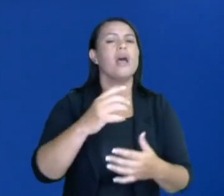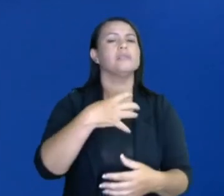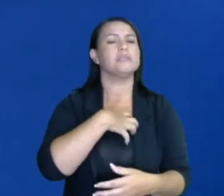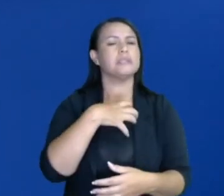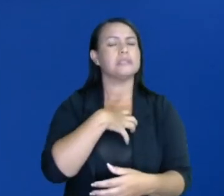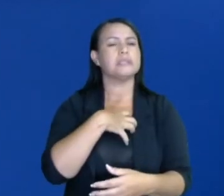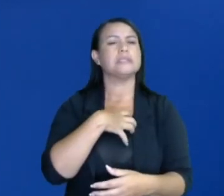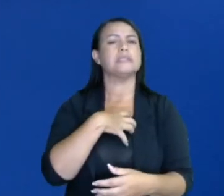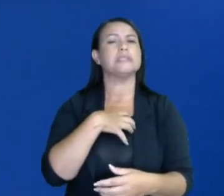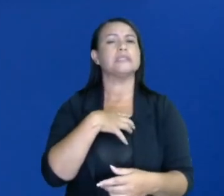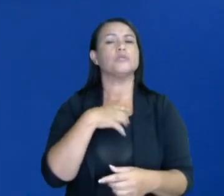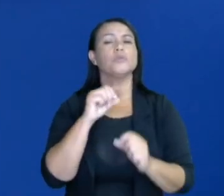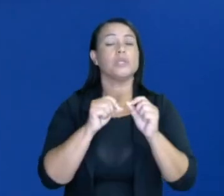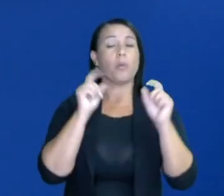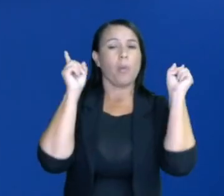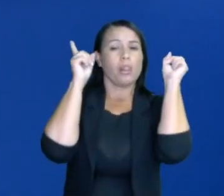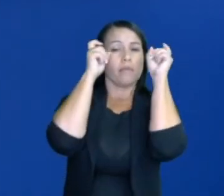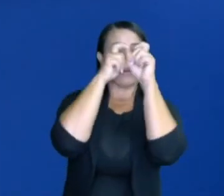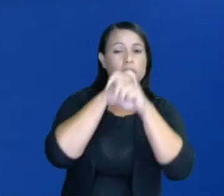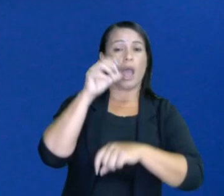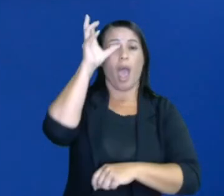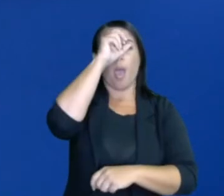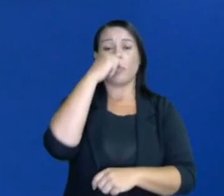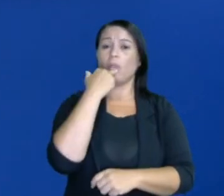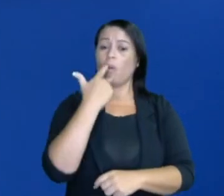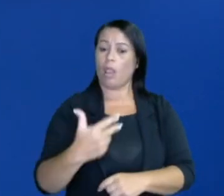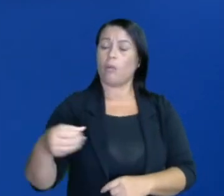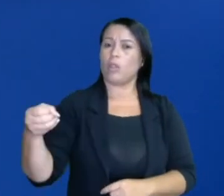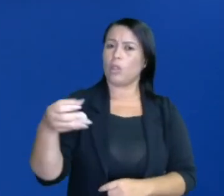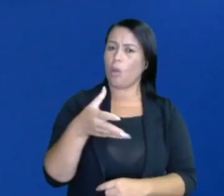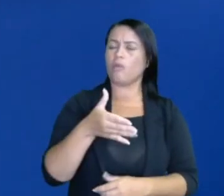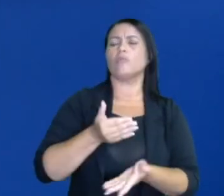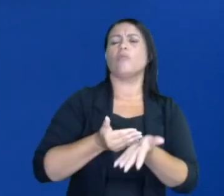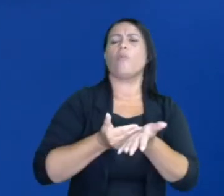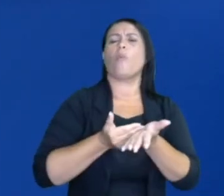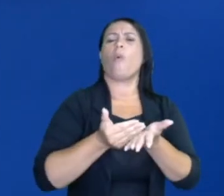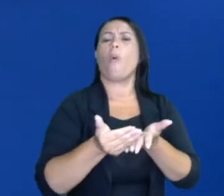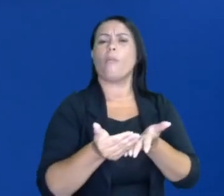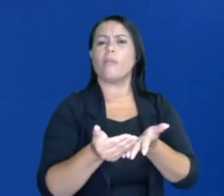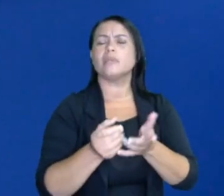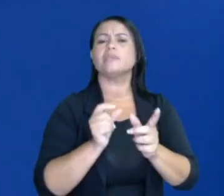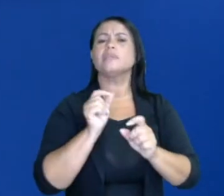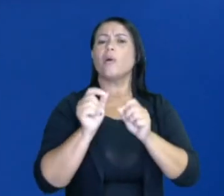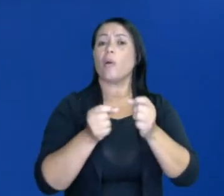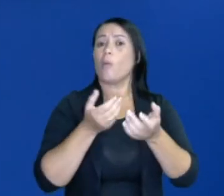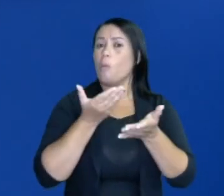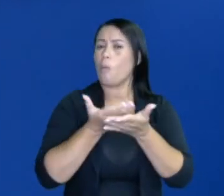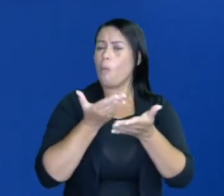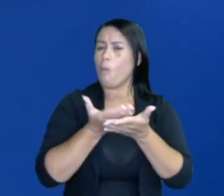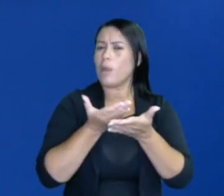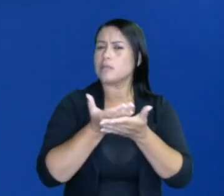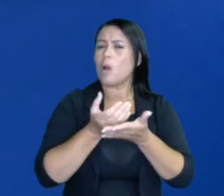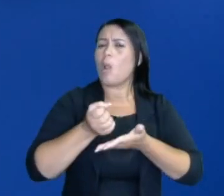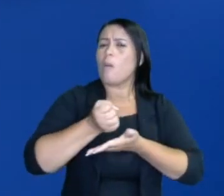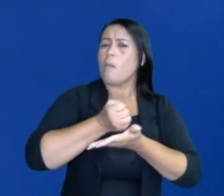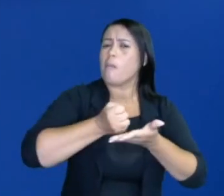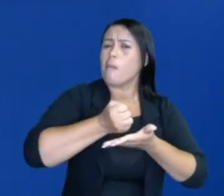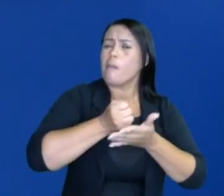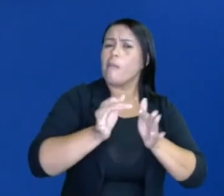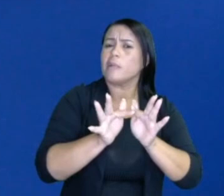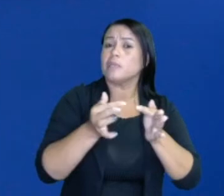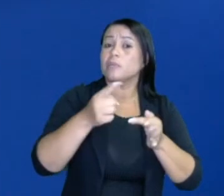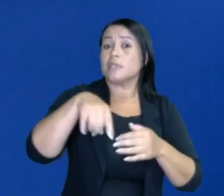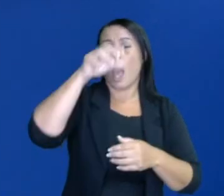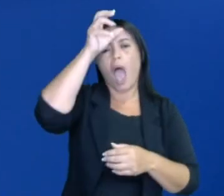dificuldade de aprender um idioma novo, então a gente vai começar com as aulas mais básicas para que